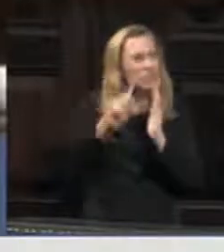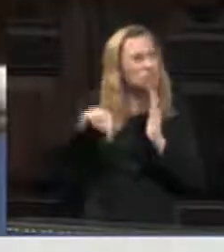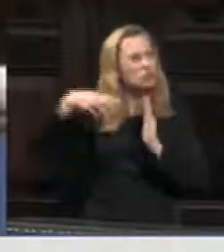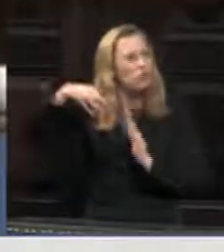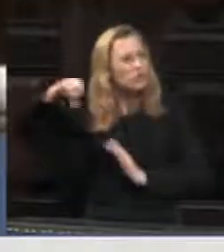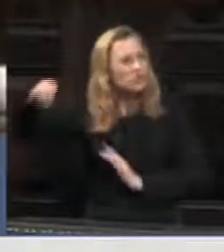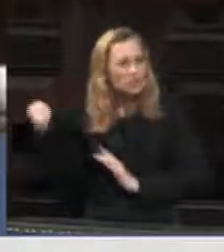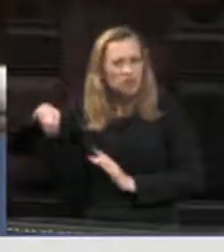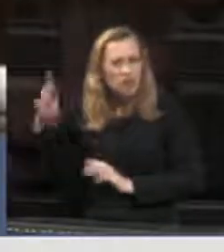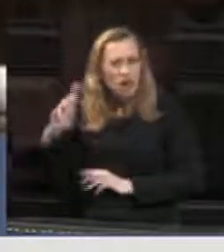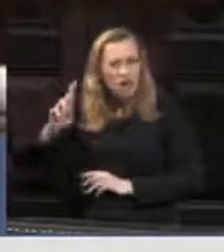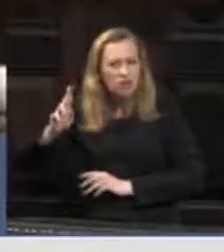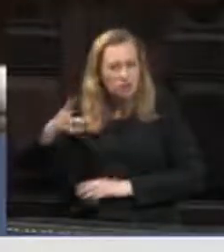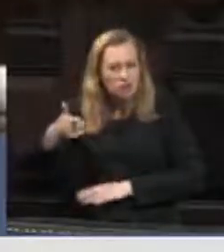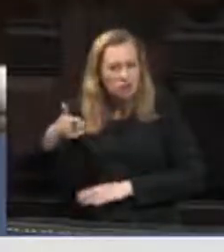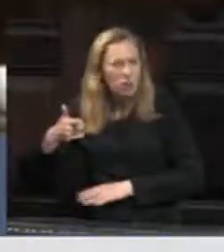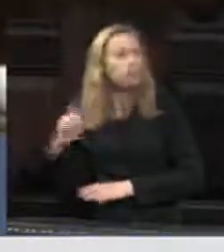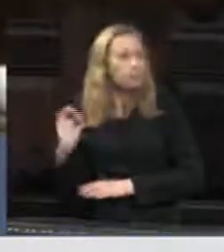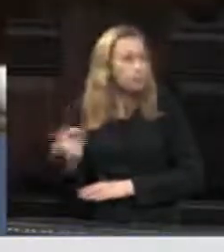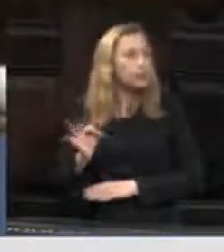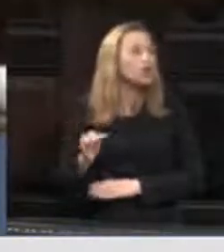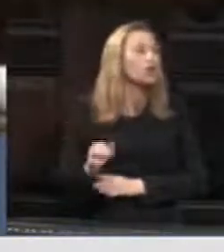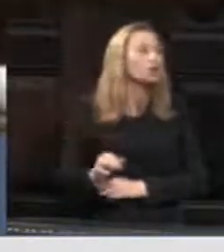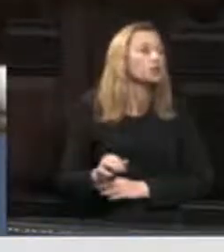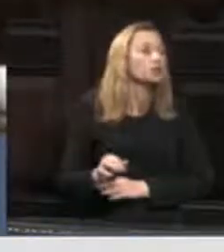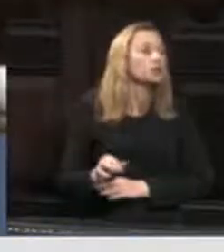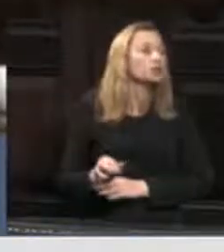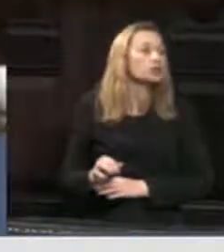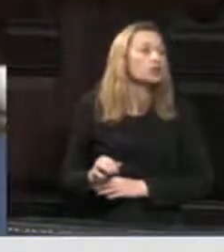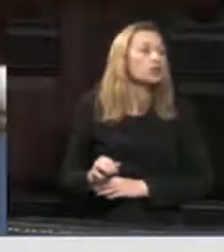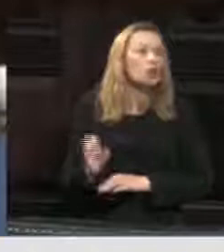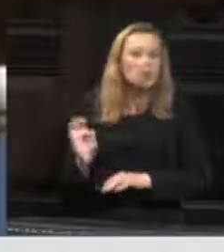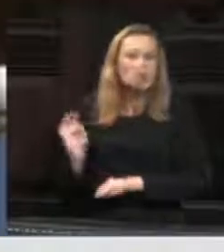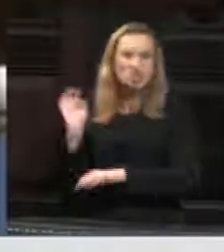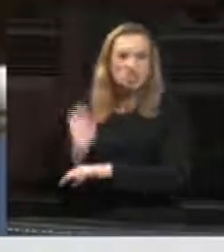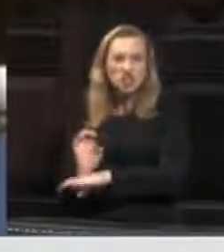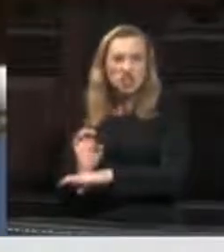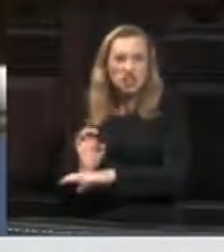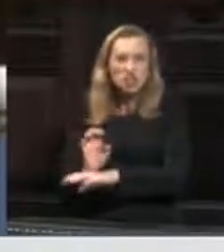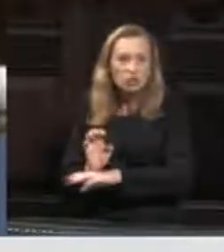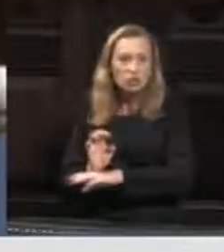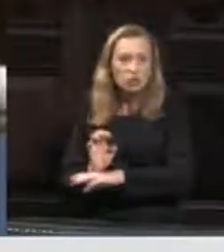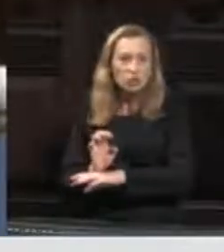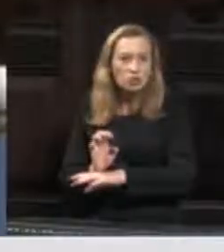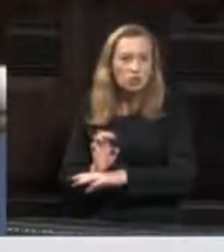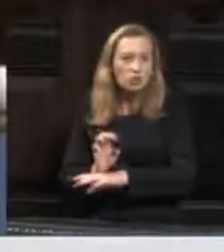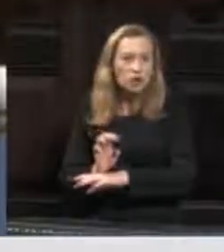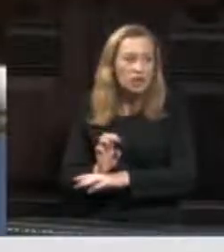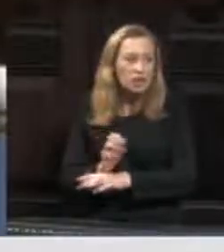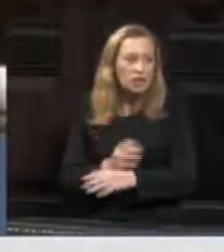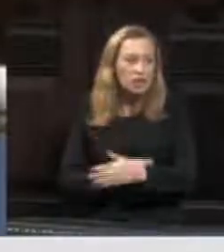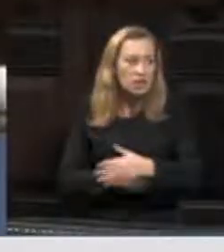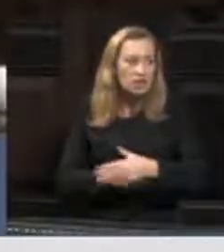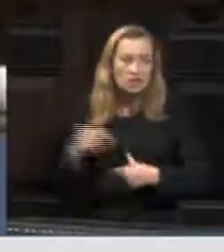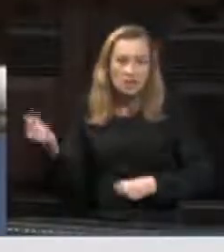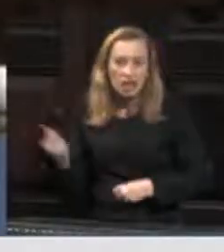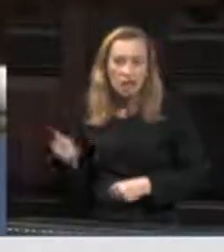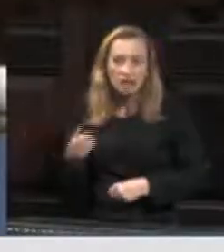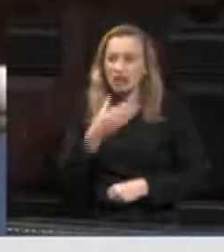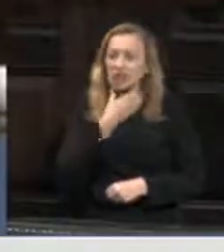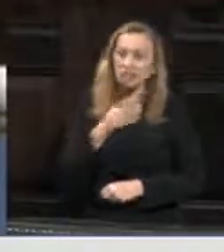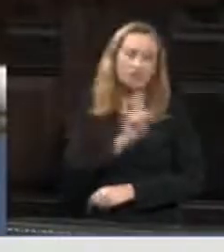né então não é aí que o estado vai sair da crise tem que ter austeridade e eu sou da oposição